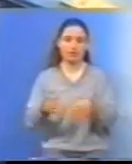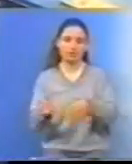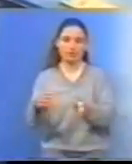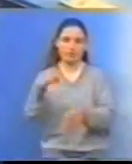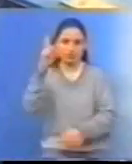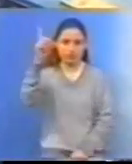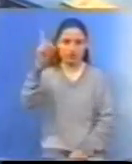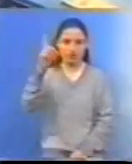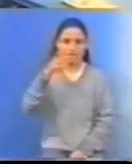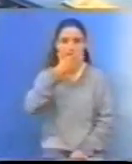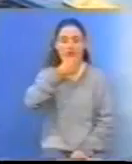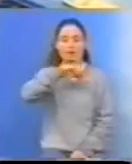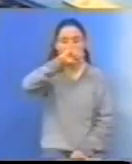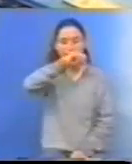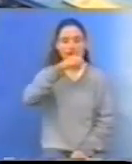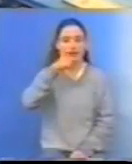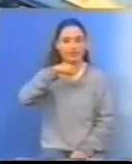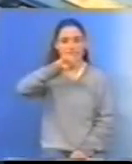pais e mães de família.